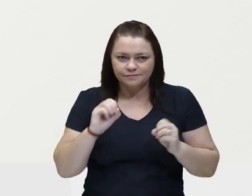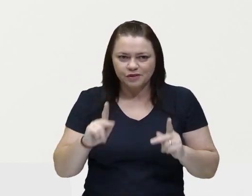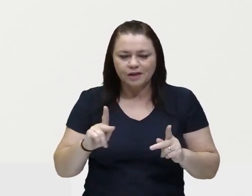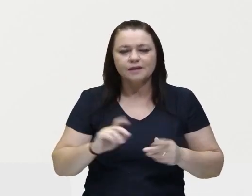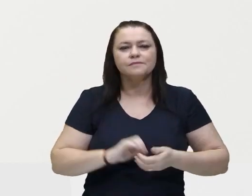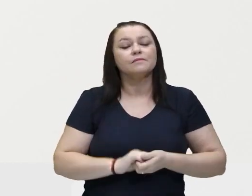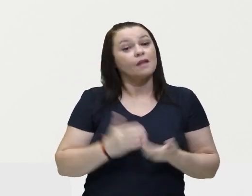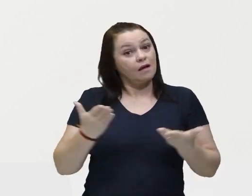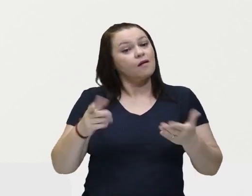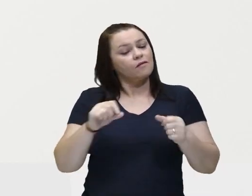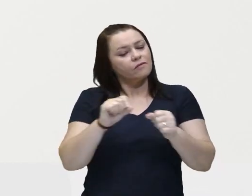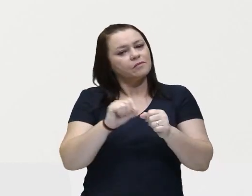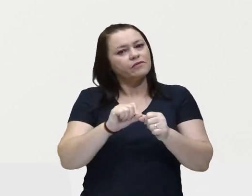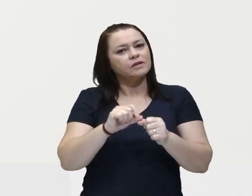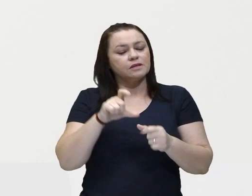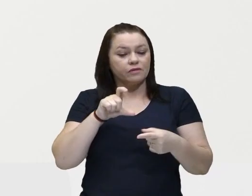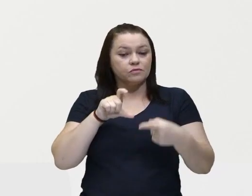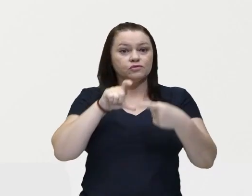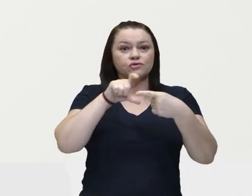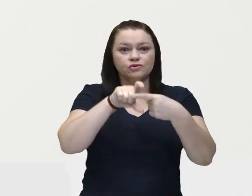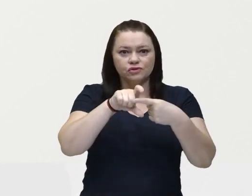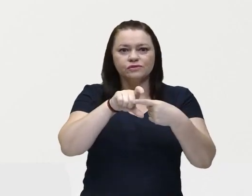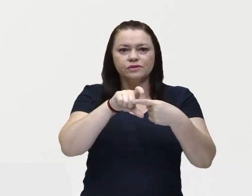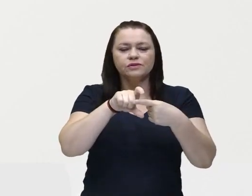vamos fazer o quê? Dividir